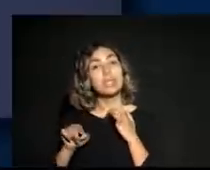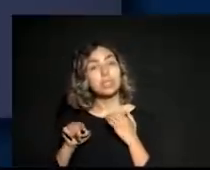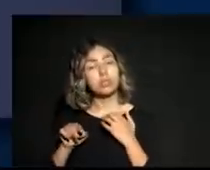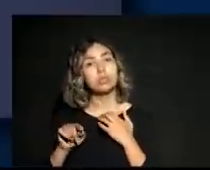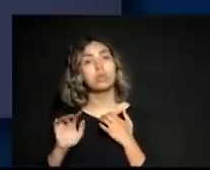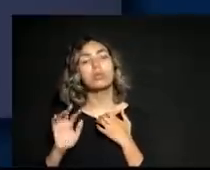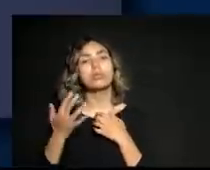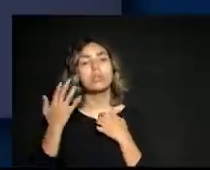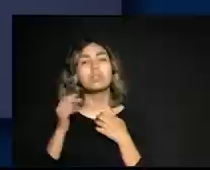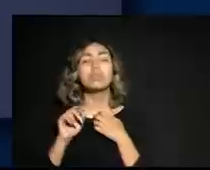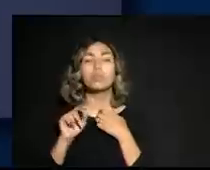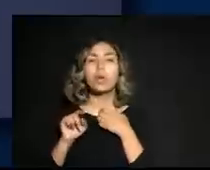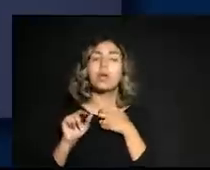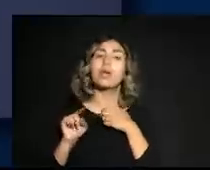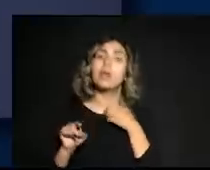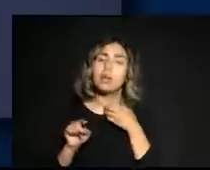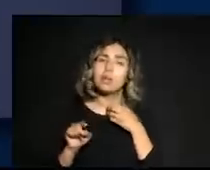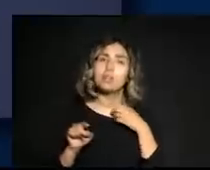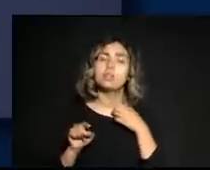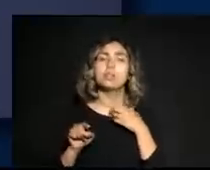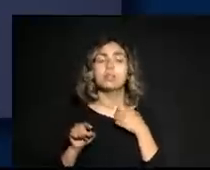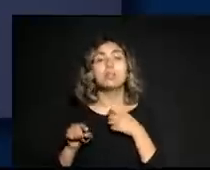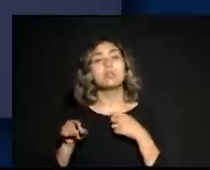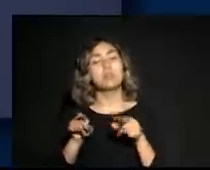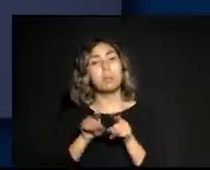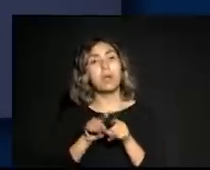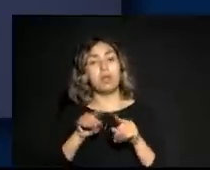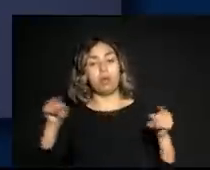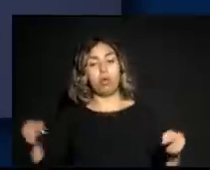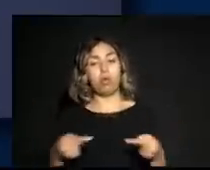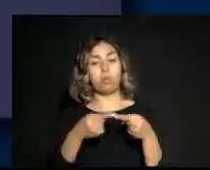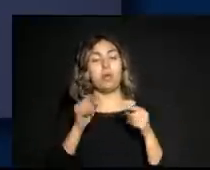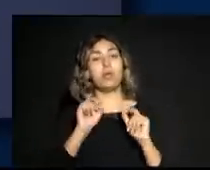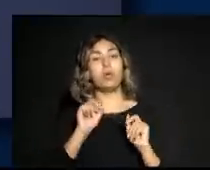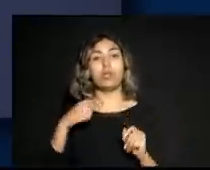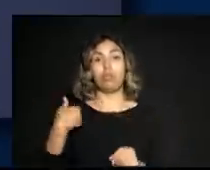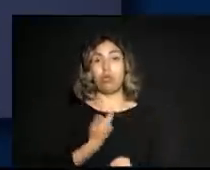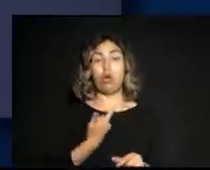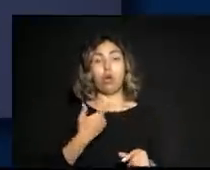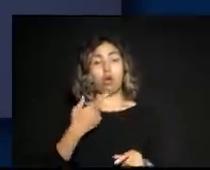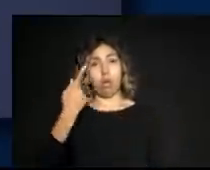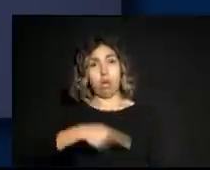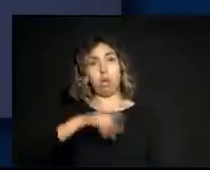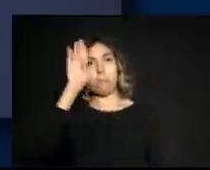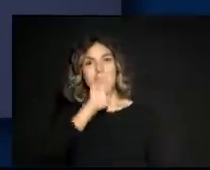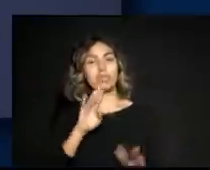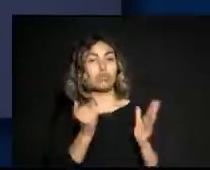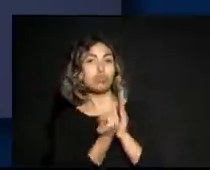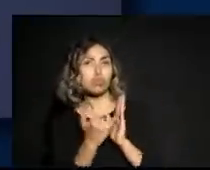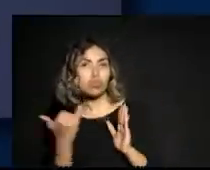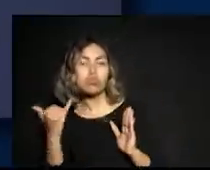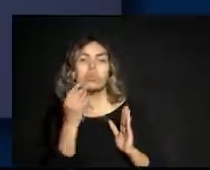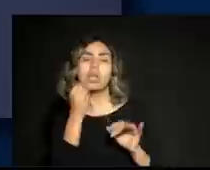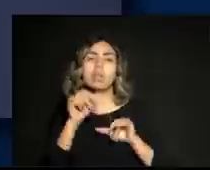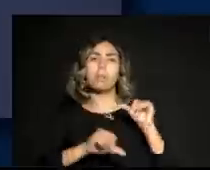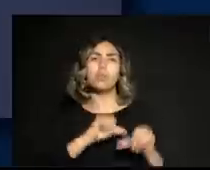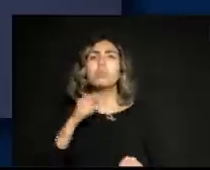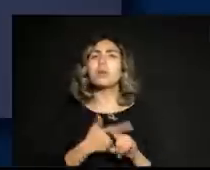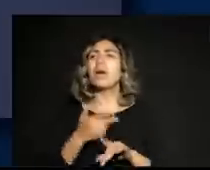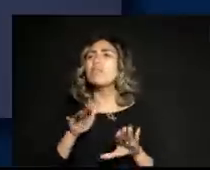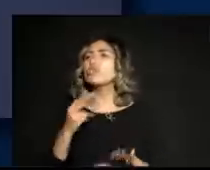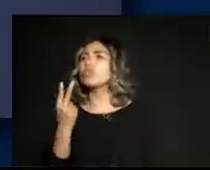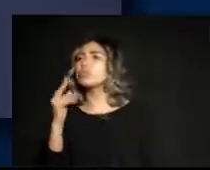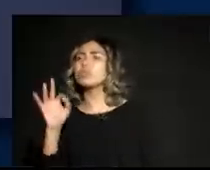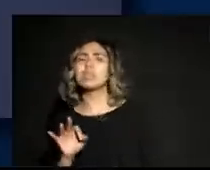é ele tem muito a ver com a gente mudar o patamar da taxa de juros no Brasil como eu disse aqui uma hora juro tá dois